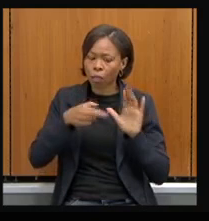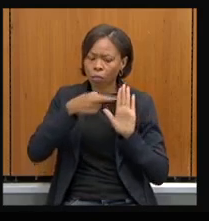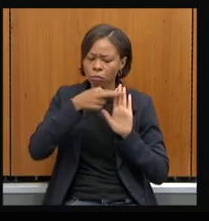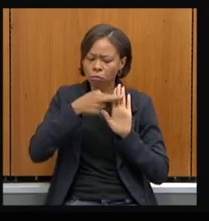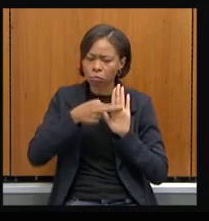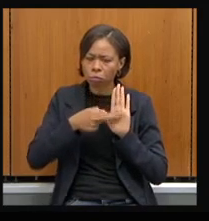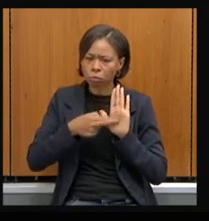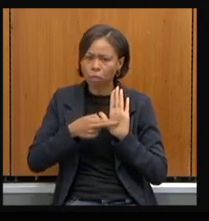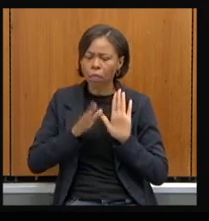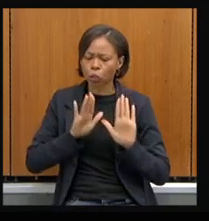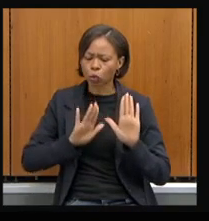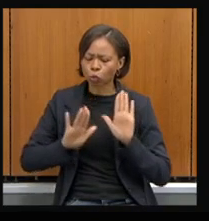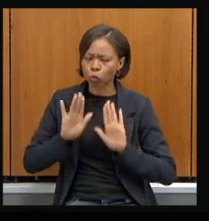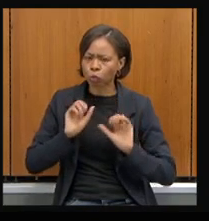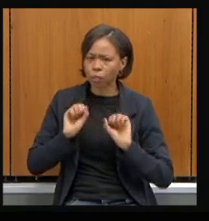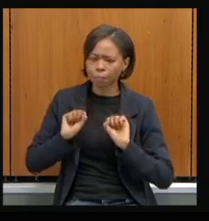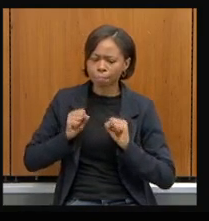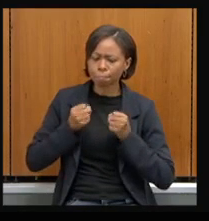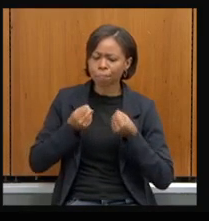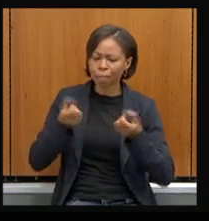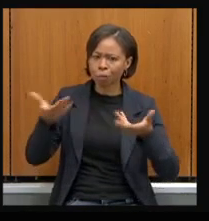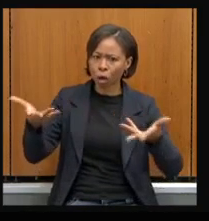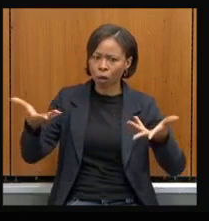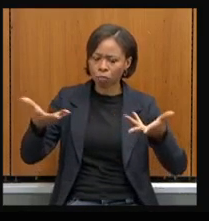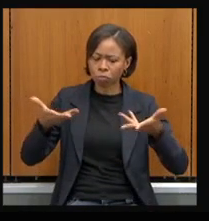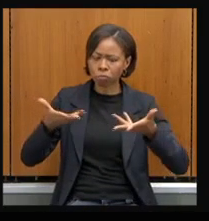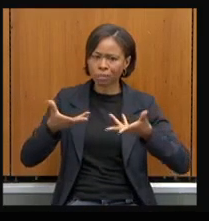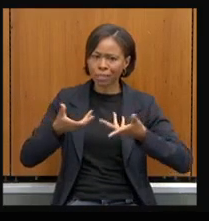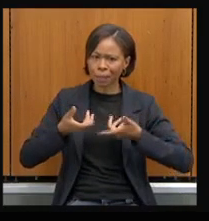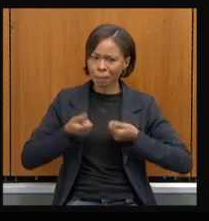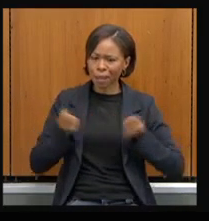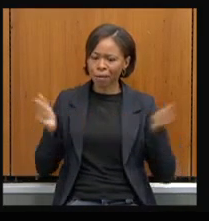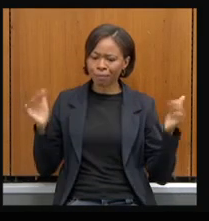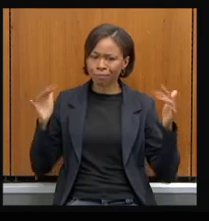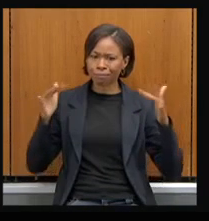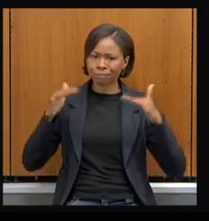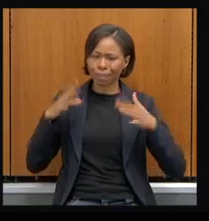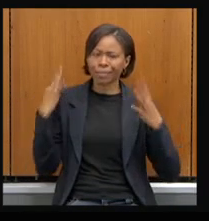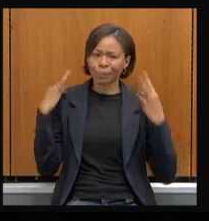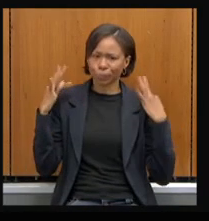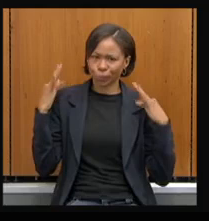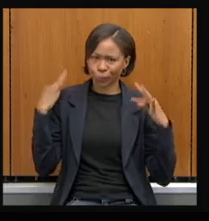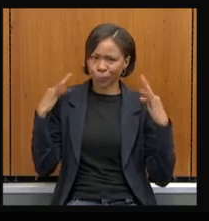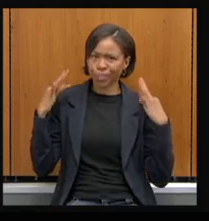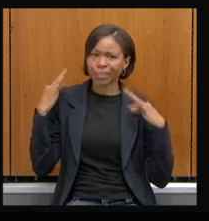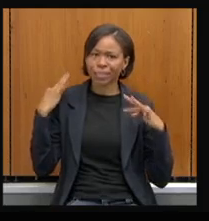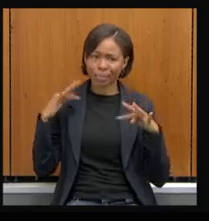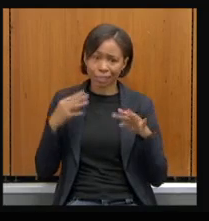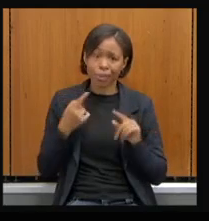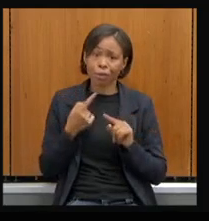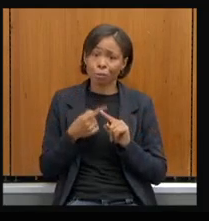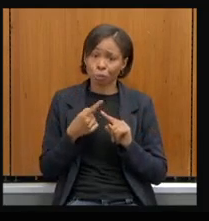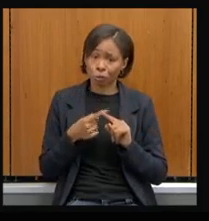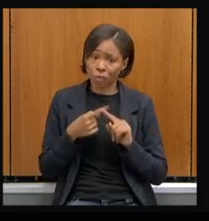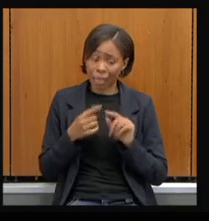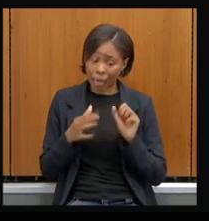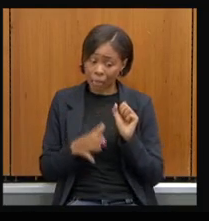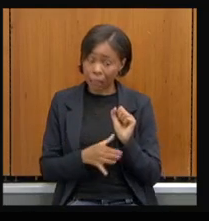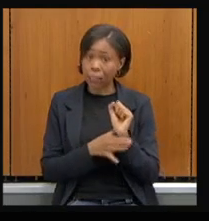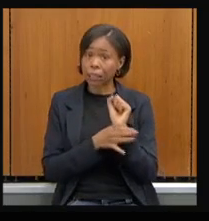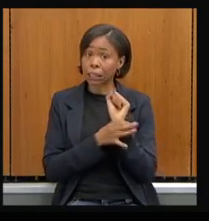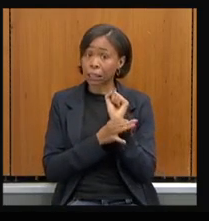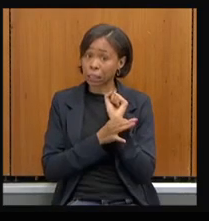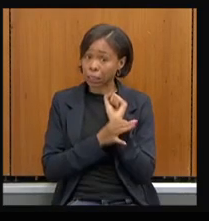espaços treinados e capacitados para receberem se posicionarem, visto que a biosegurança é uma